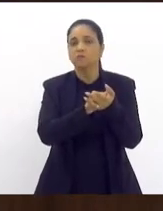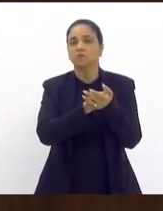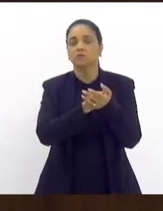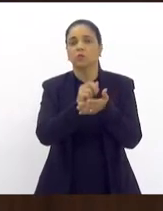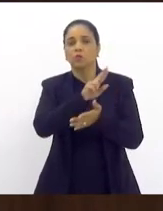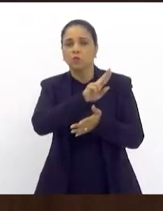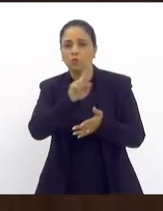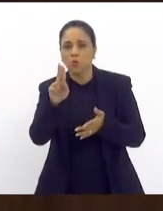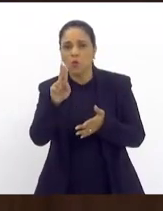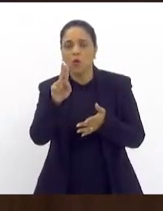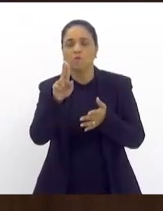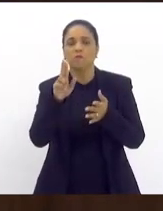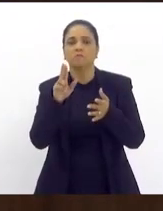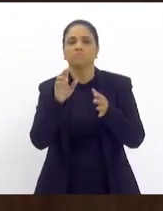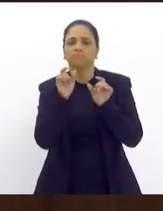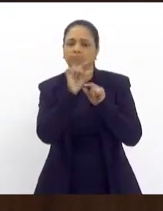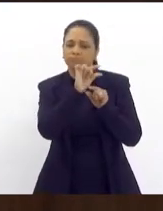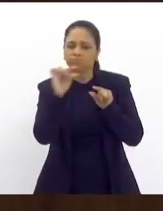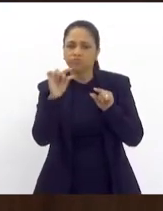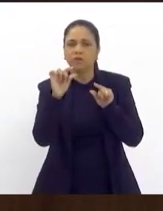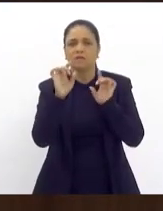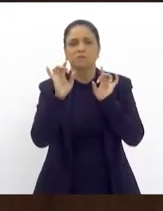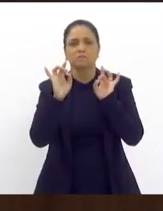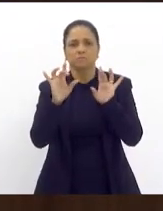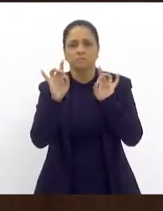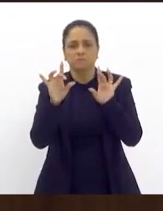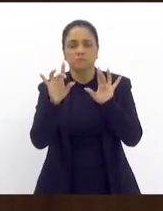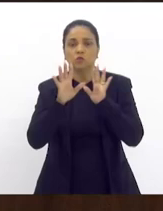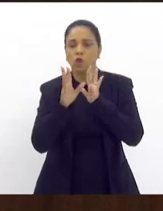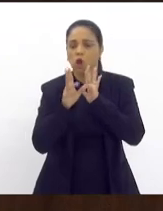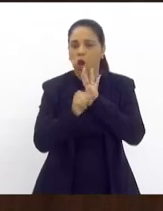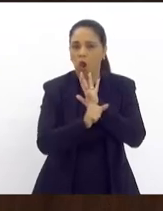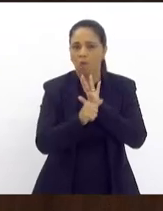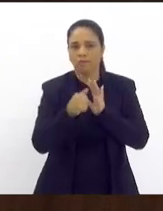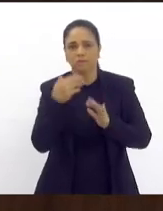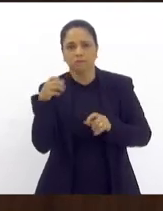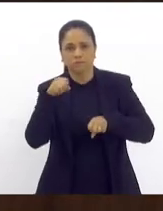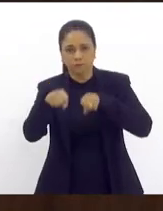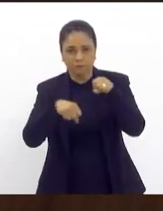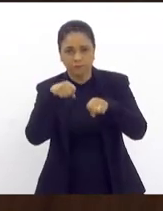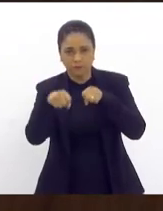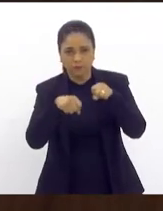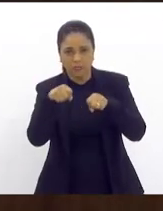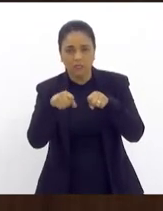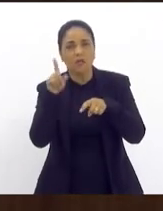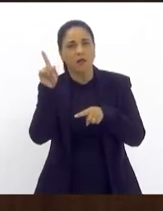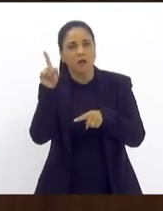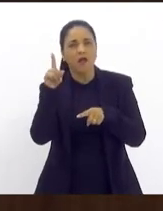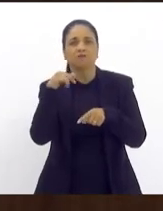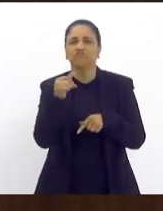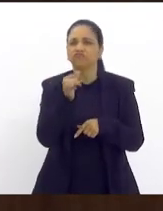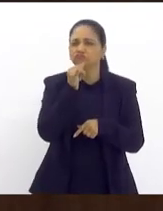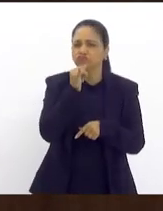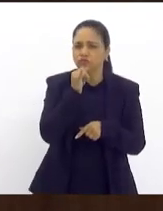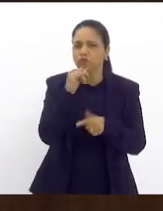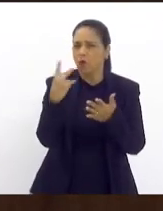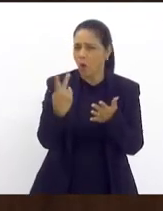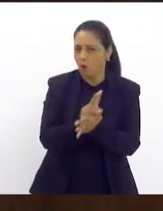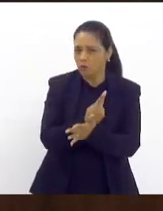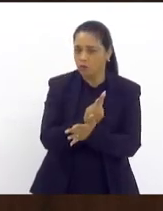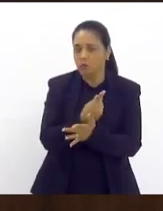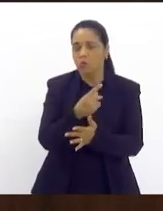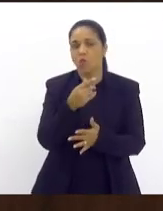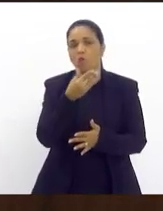específica do roubo de bicicleta a partir daquele Episódio triste ocorrido na Lagoa da morte de um médico